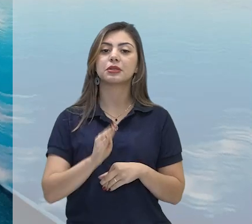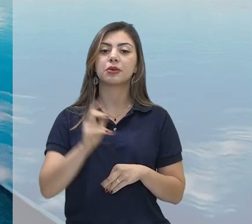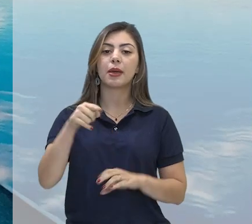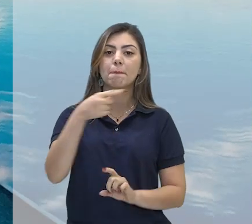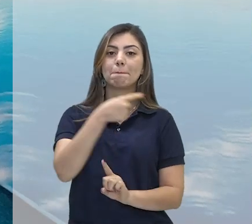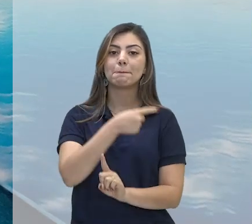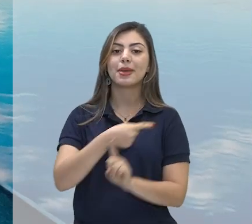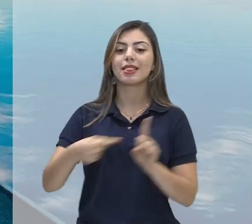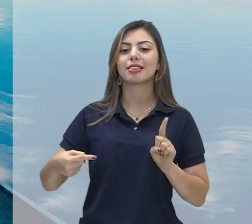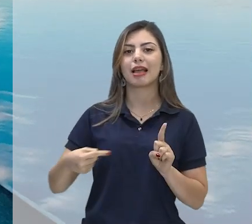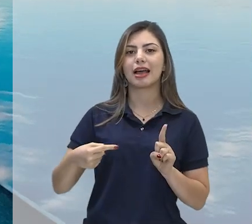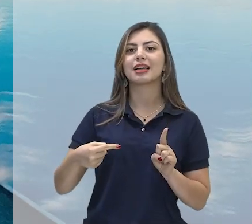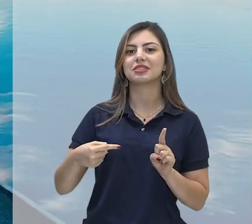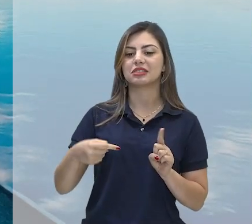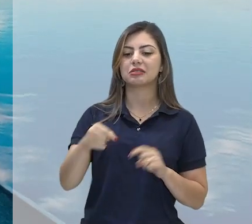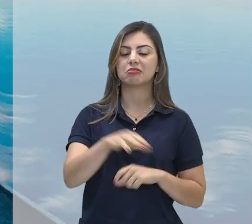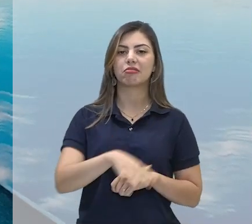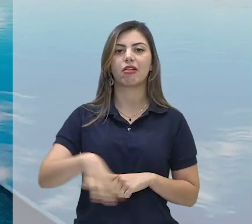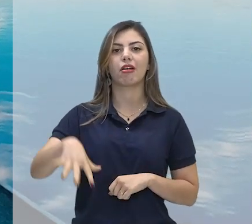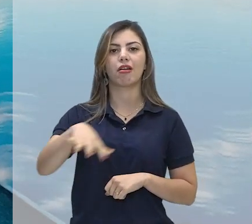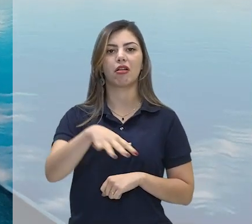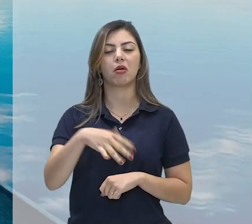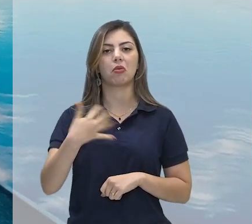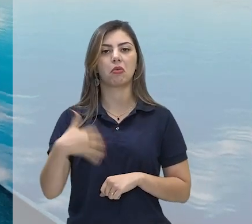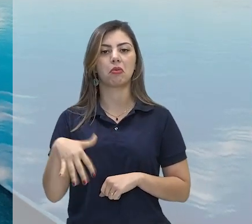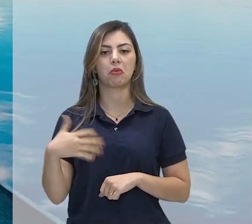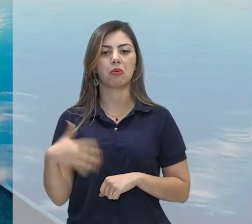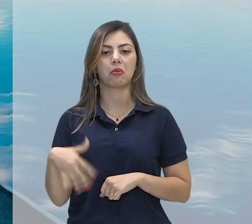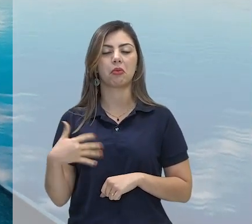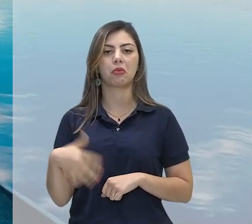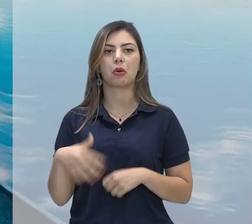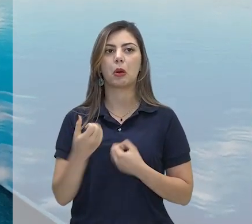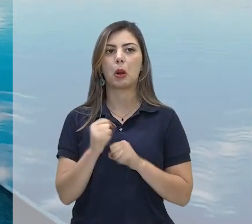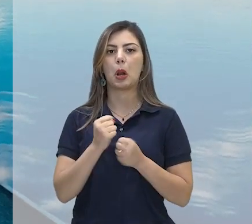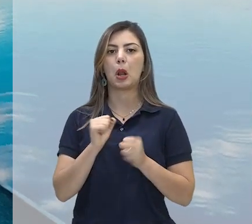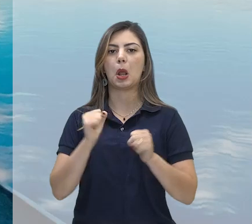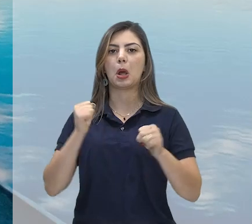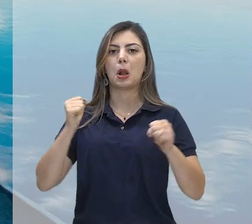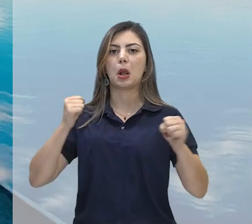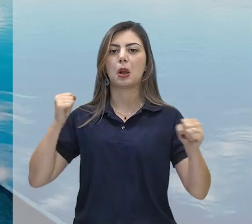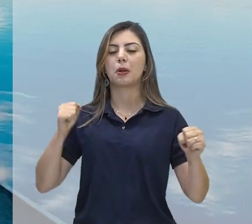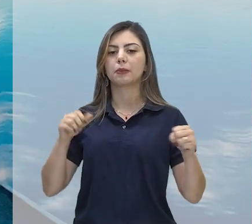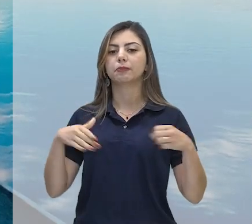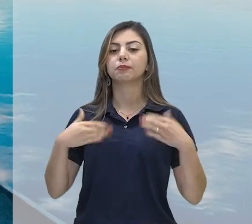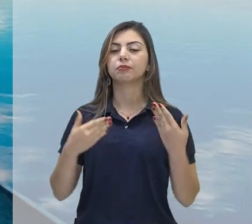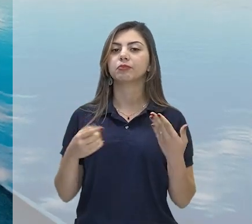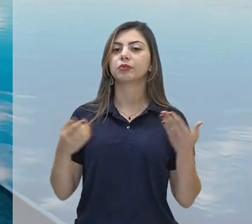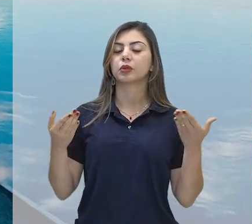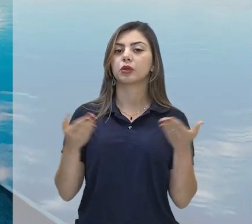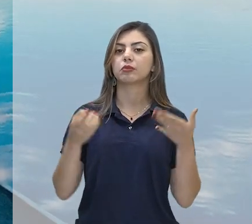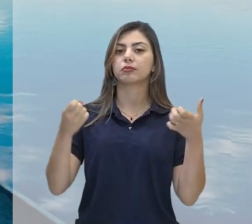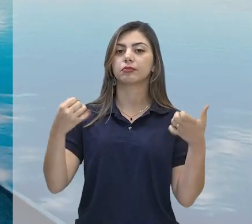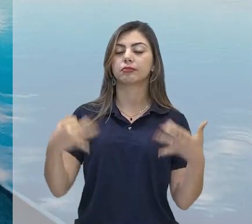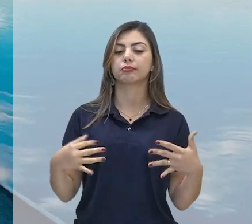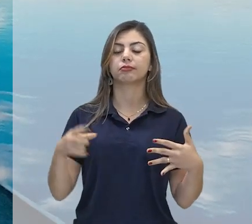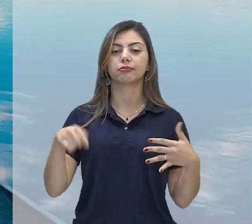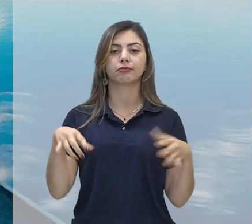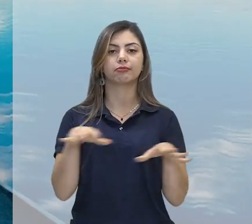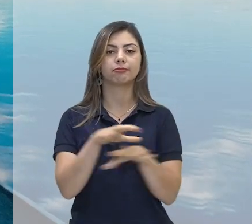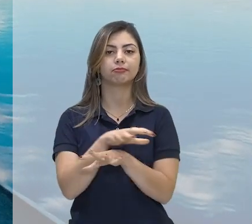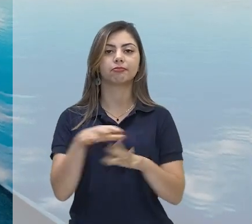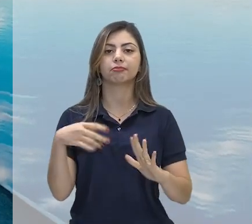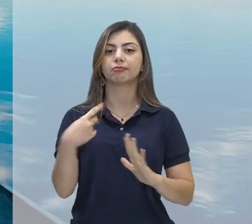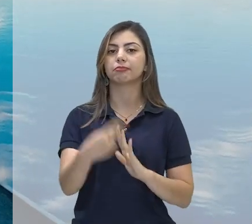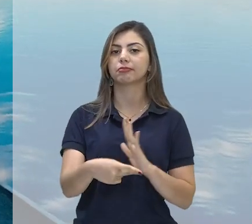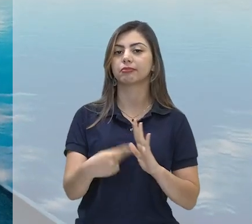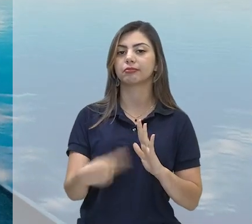nosso território. Então, é uma área muito grande. E quando estamos falando de bioma Amazônia, não estamos